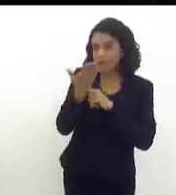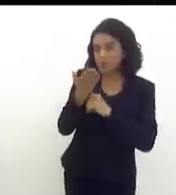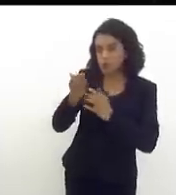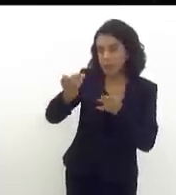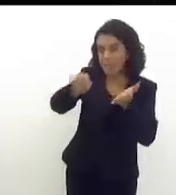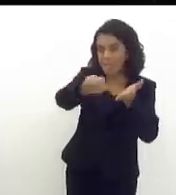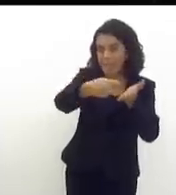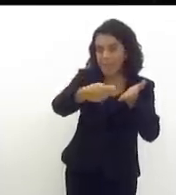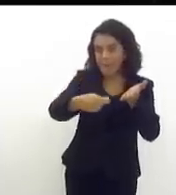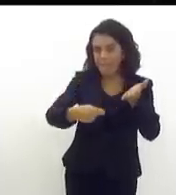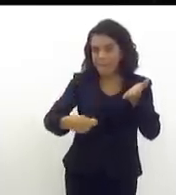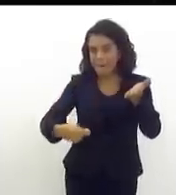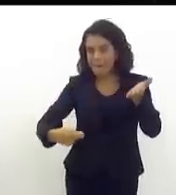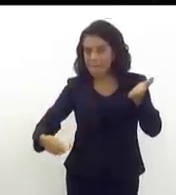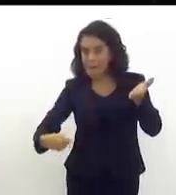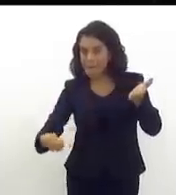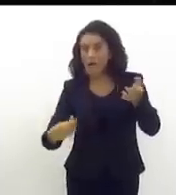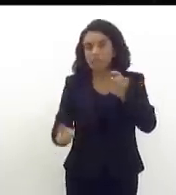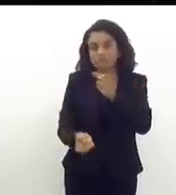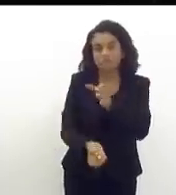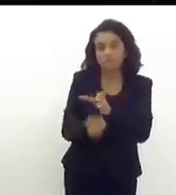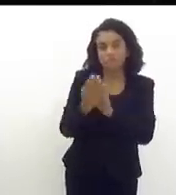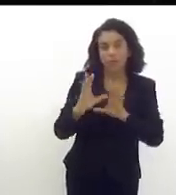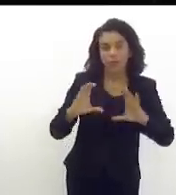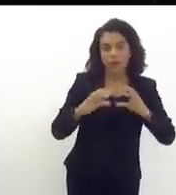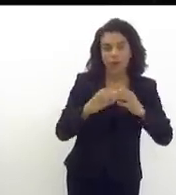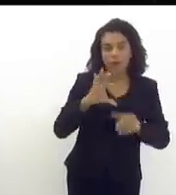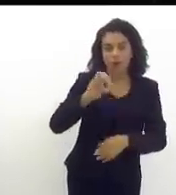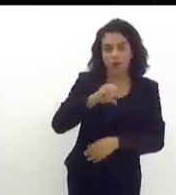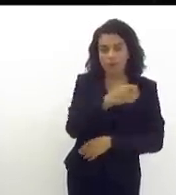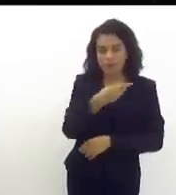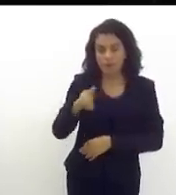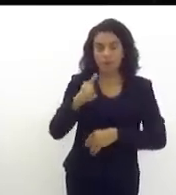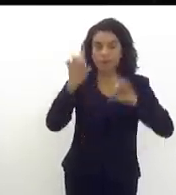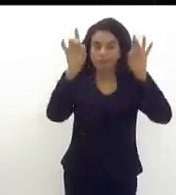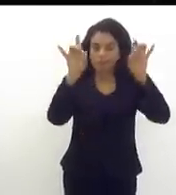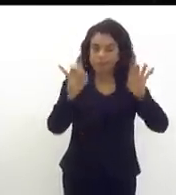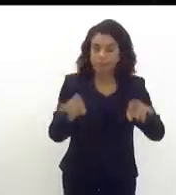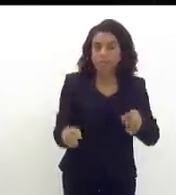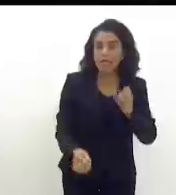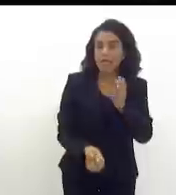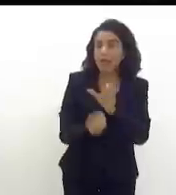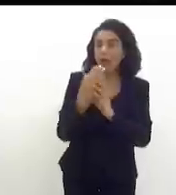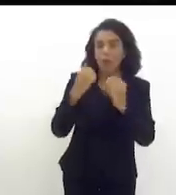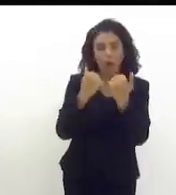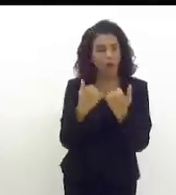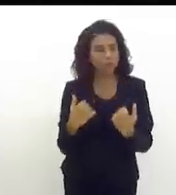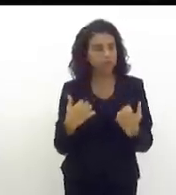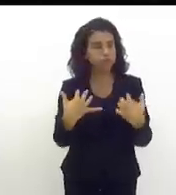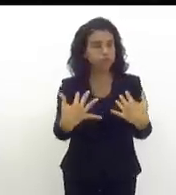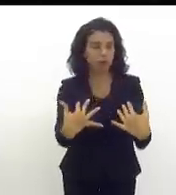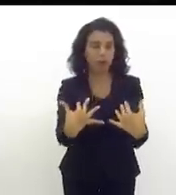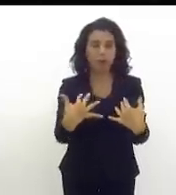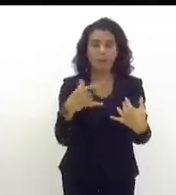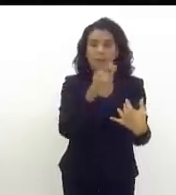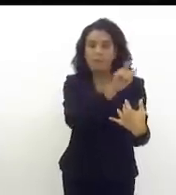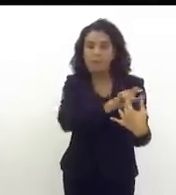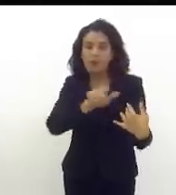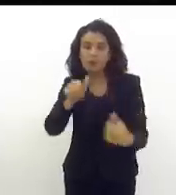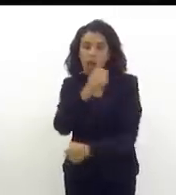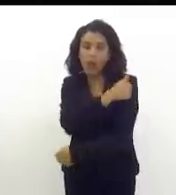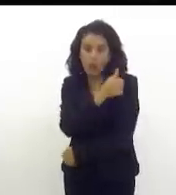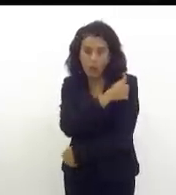instalar essa comissão especial e fazer uma audiência pública para receber todos os